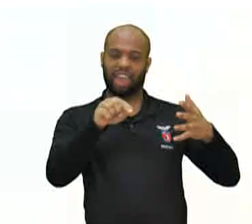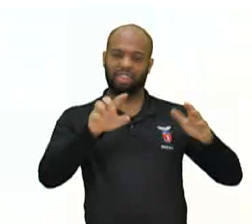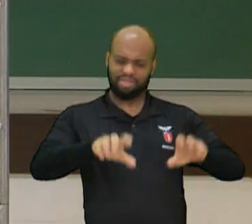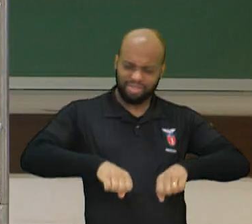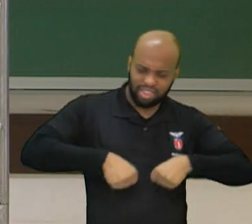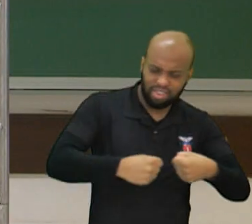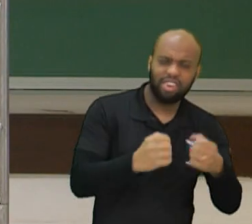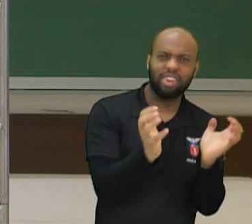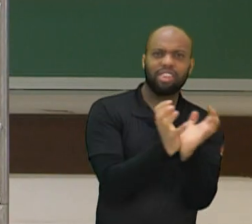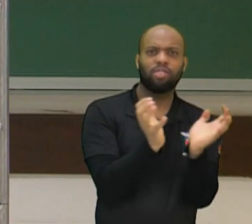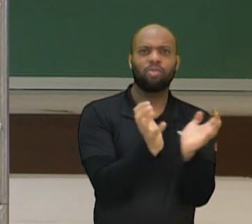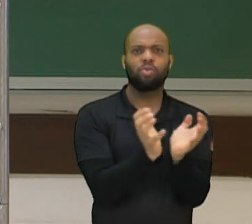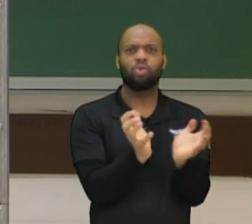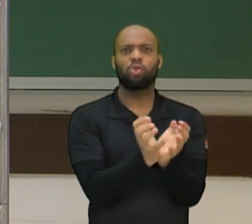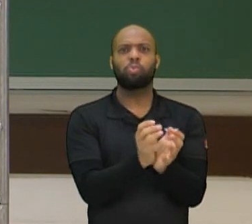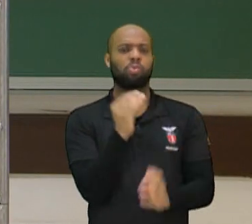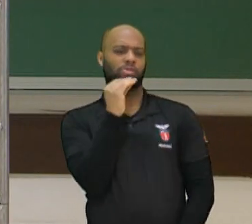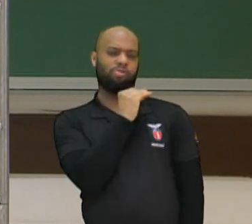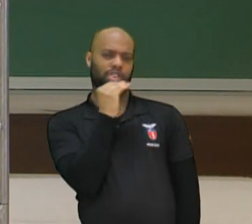vulneráveis.